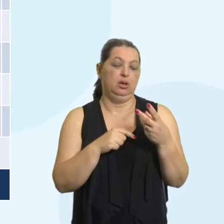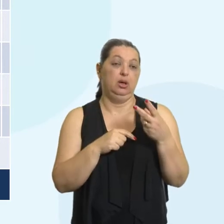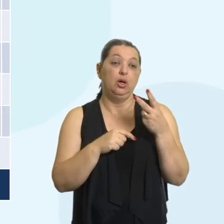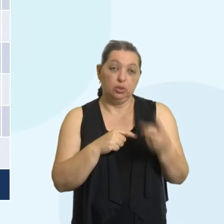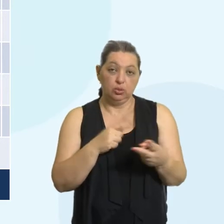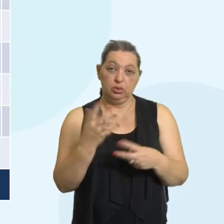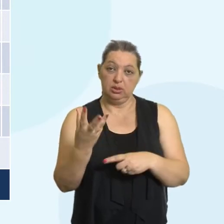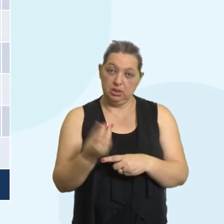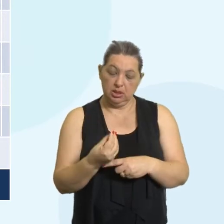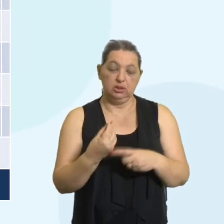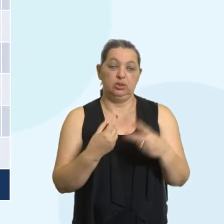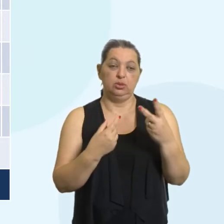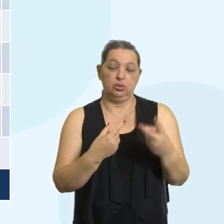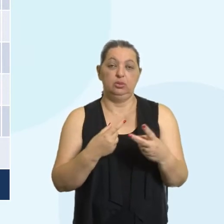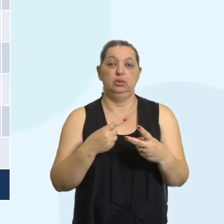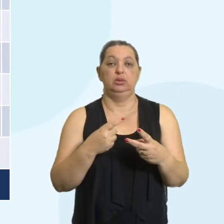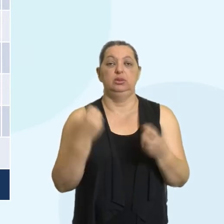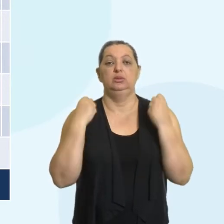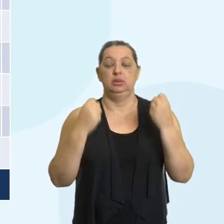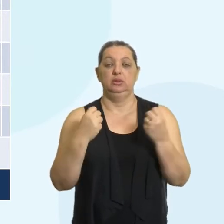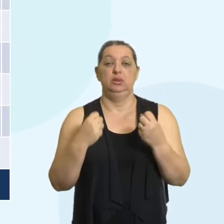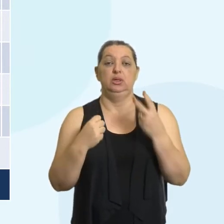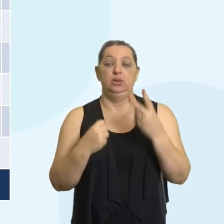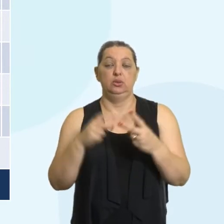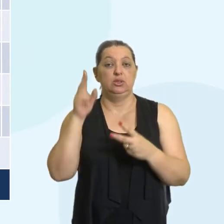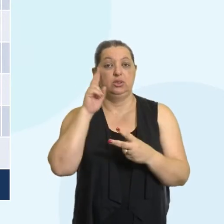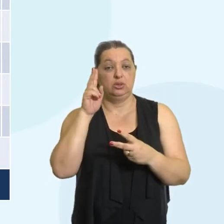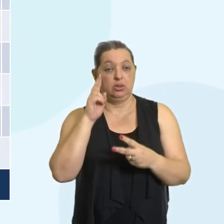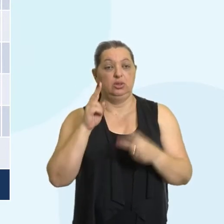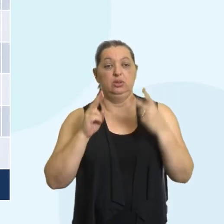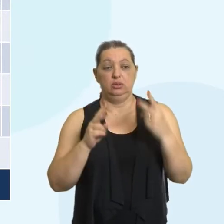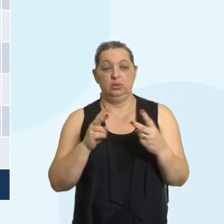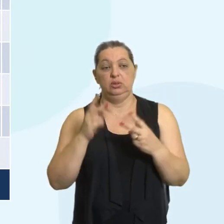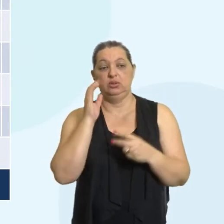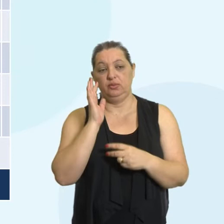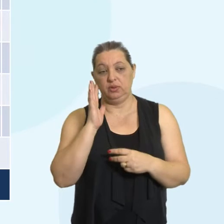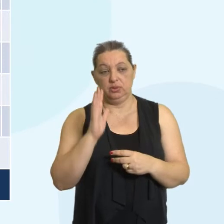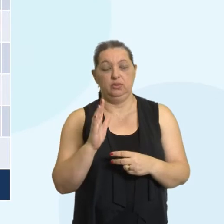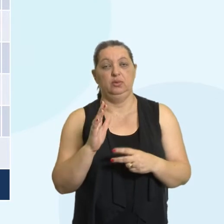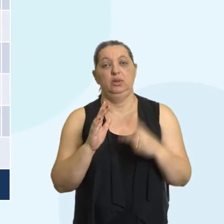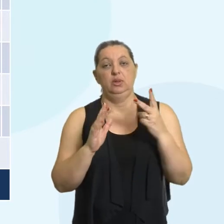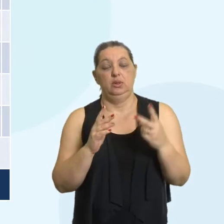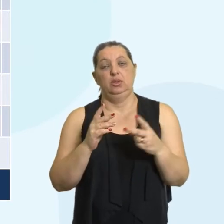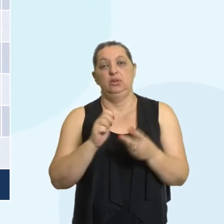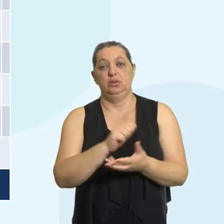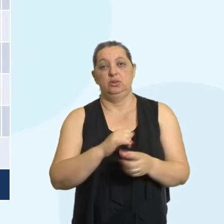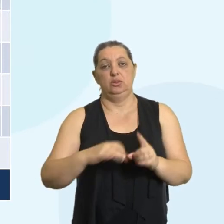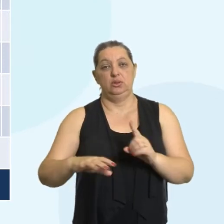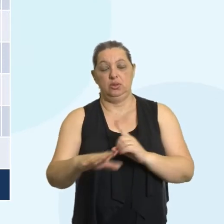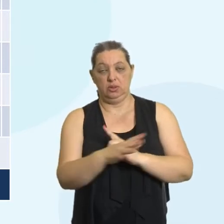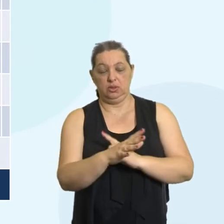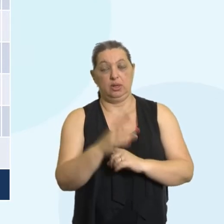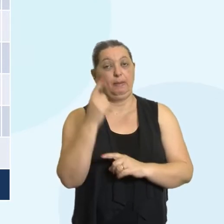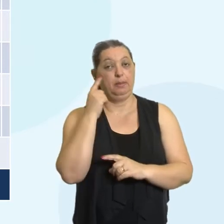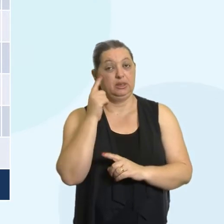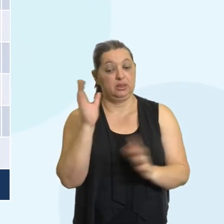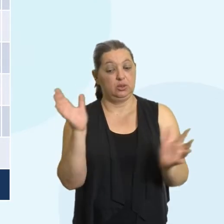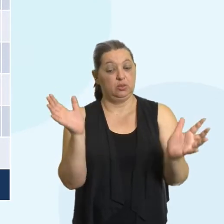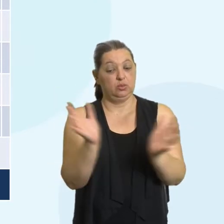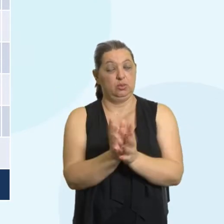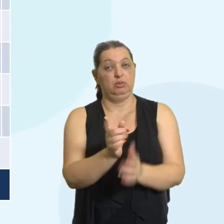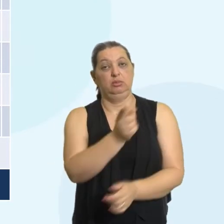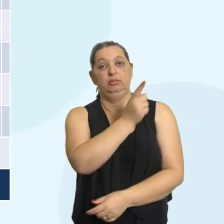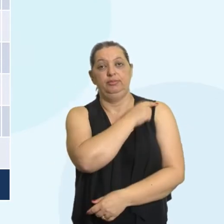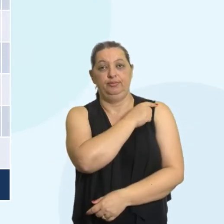ao de arte de educação física duas história 2 geografia duas filosofia e duas de sociologia pensando aí no primeiro ano do